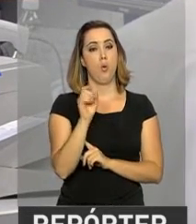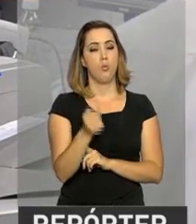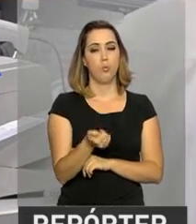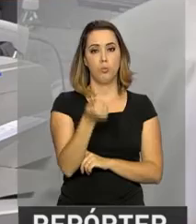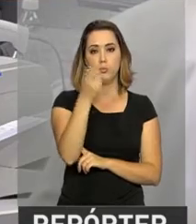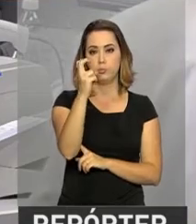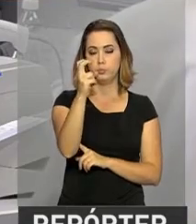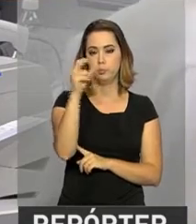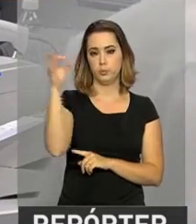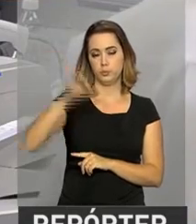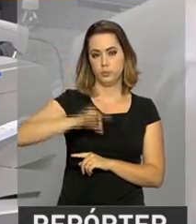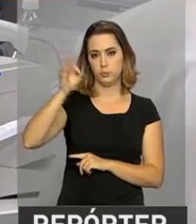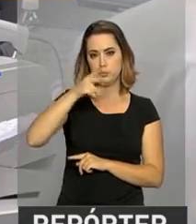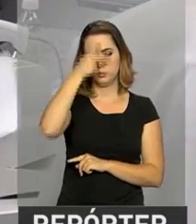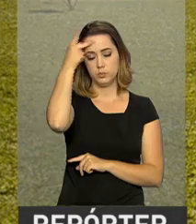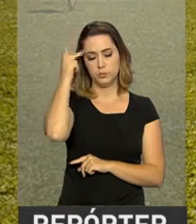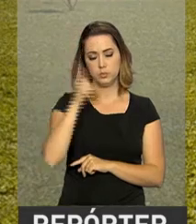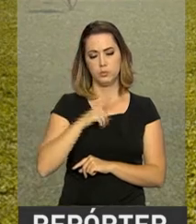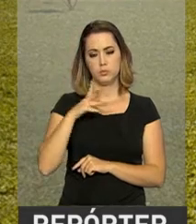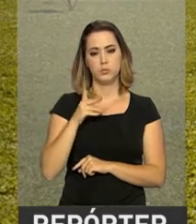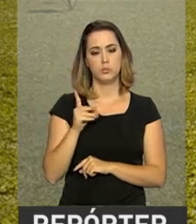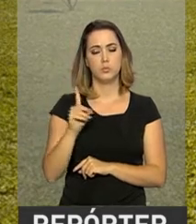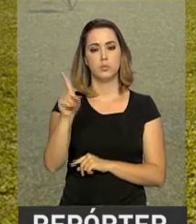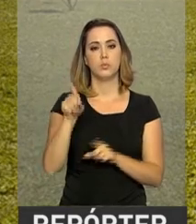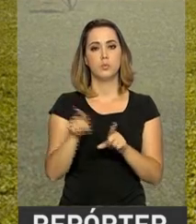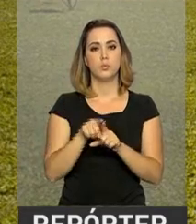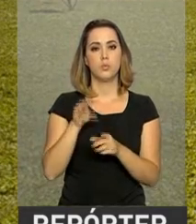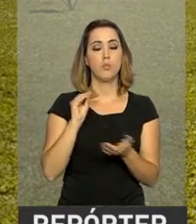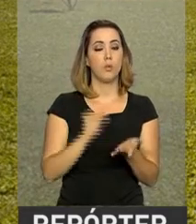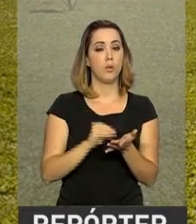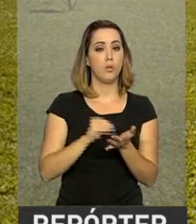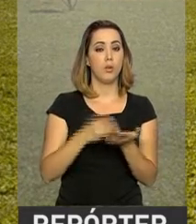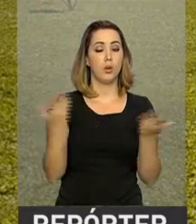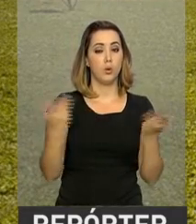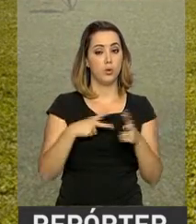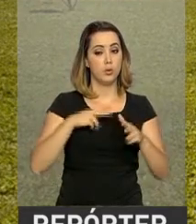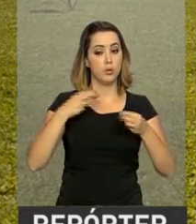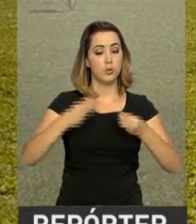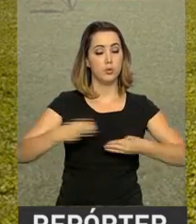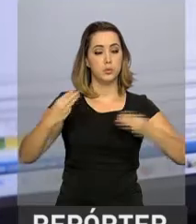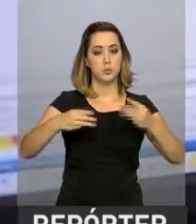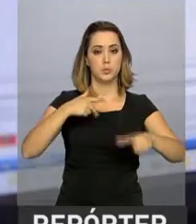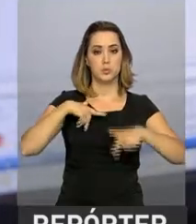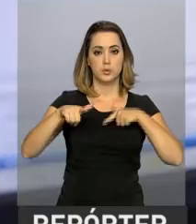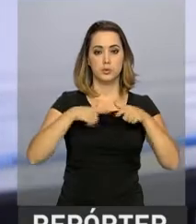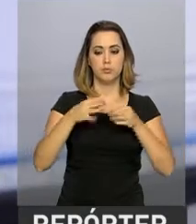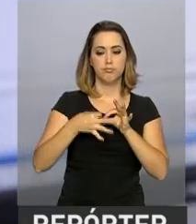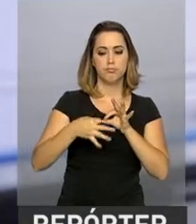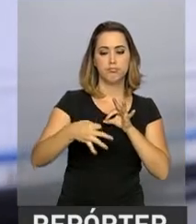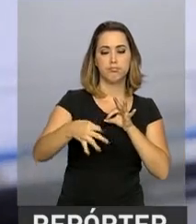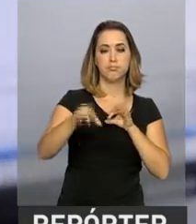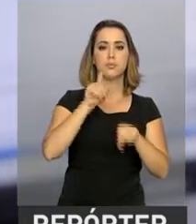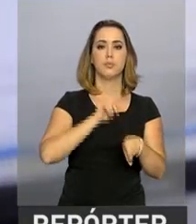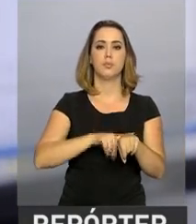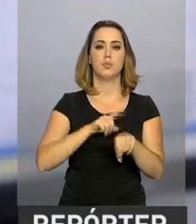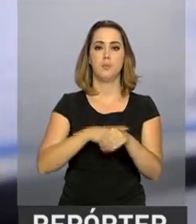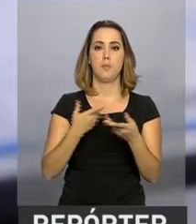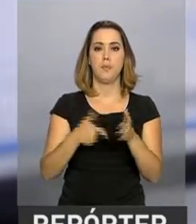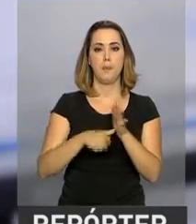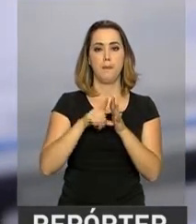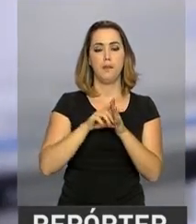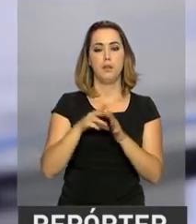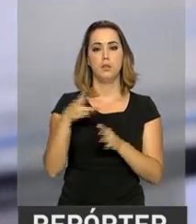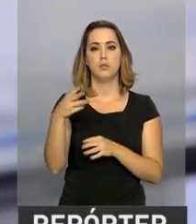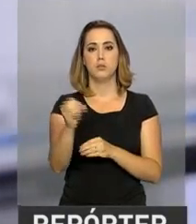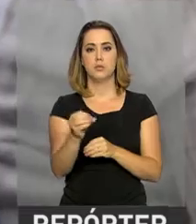ainda não compareceram às agências bancárias o ministério do trabalho estendeu o prazo para o saque do benefício antes da data limite era 30 de